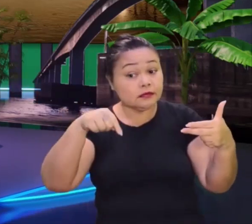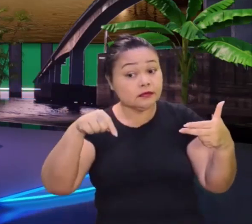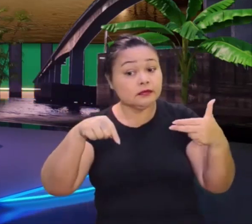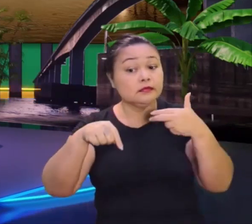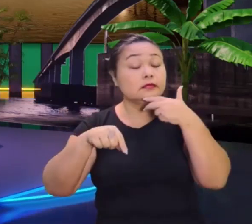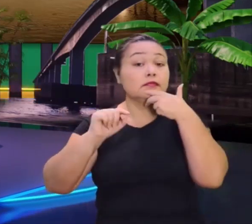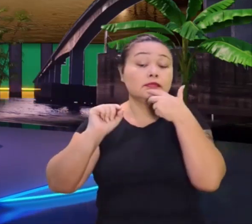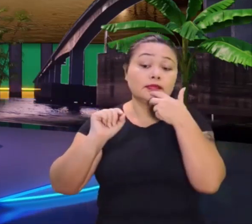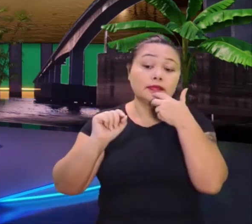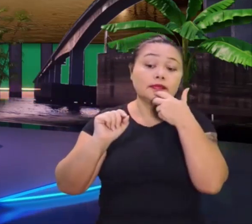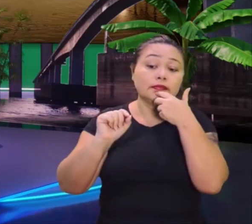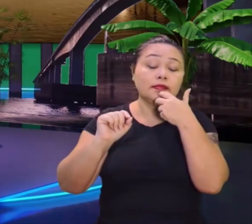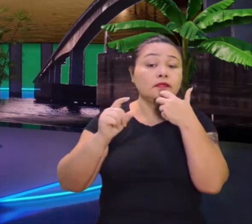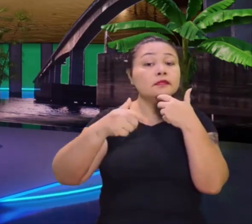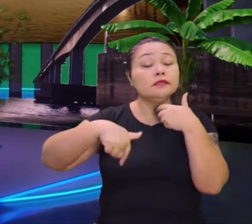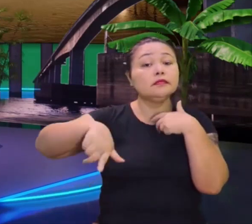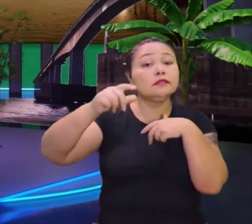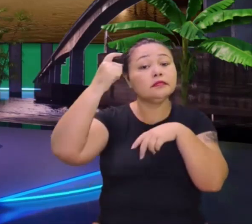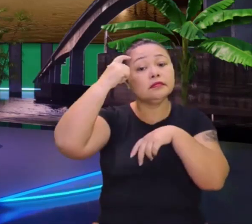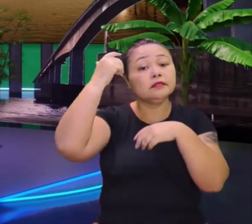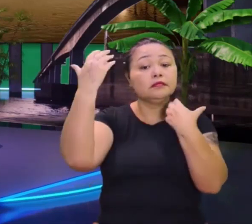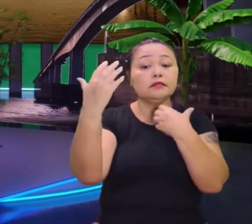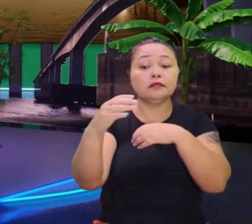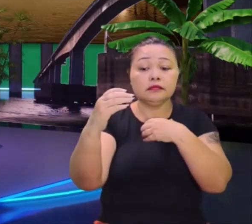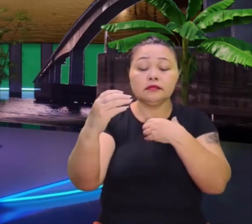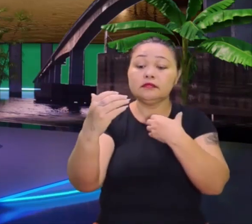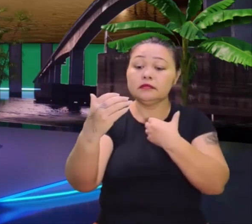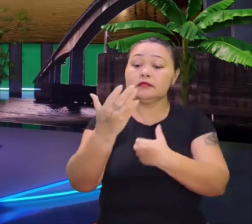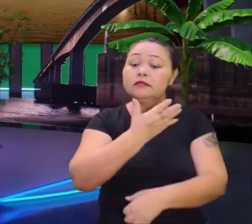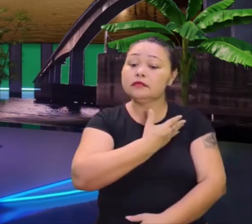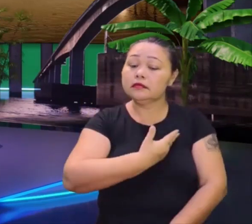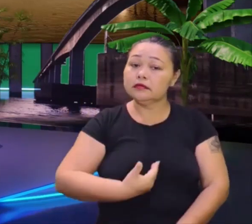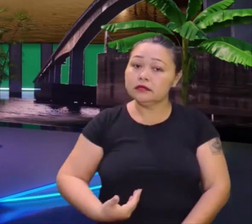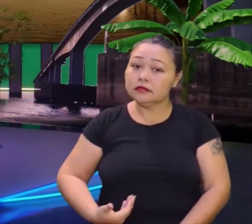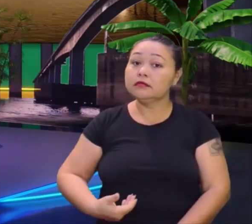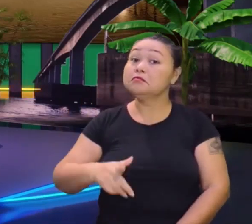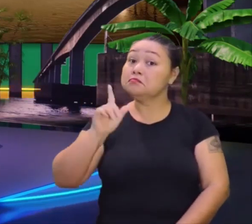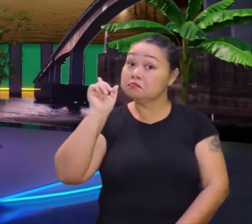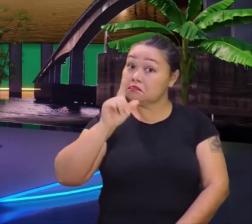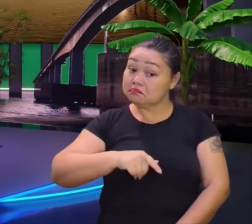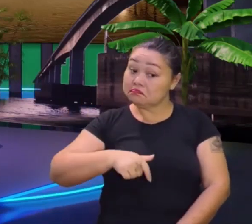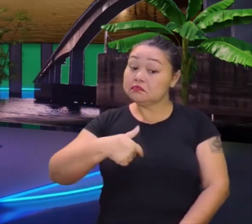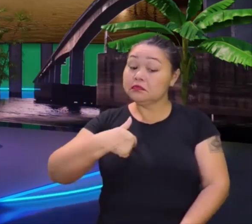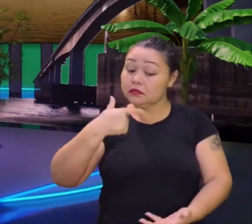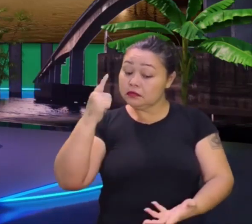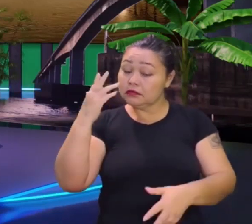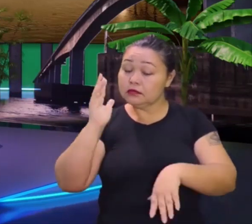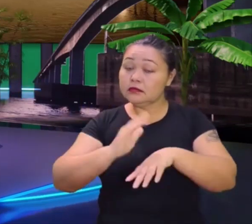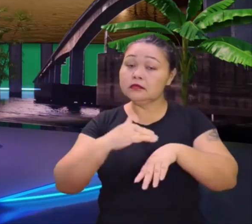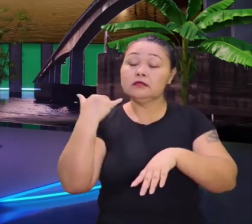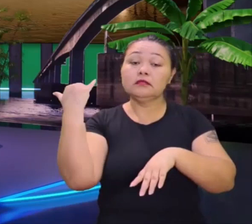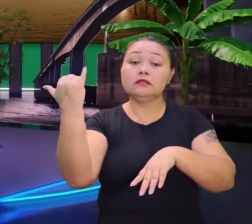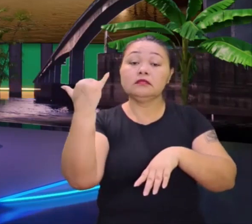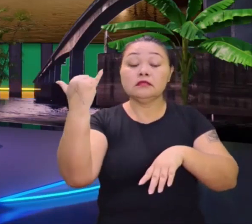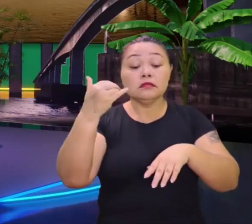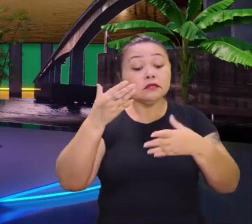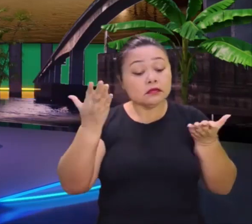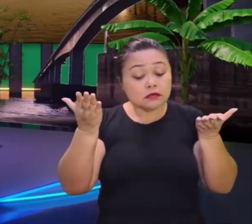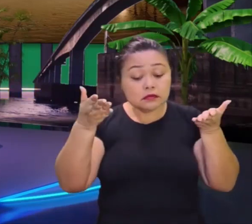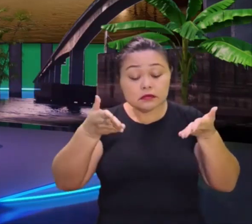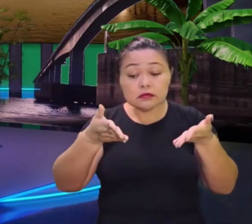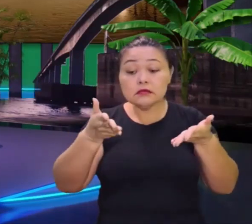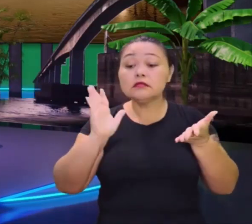localidade, que inclusive para quem pensa em fazer concurso público, é o diferencial. Exatamente. É aquilo que você já